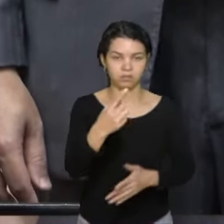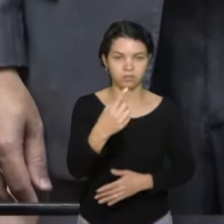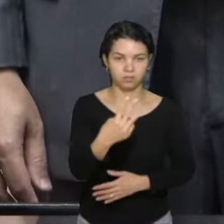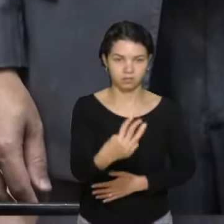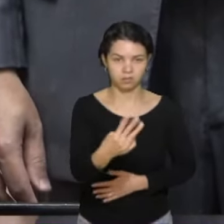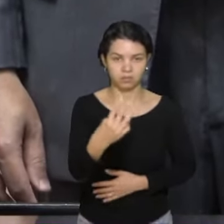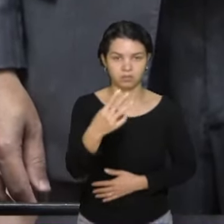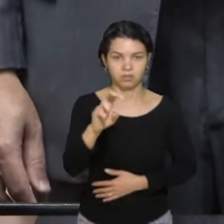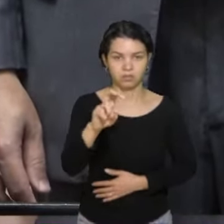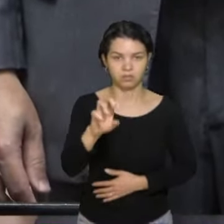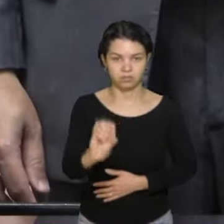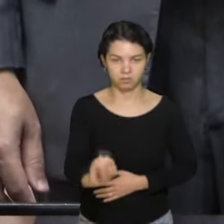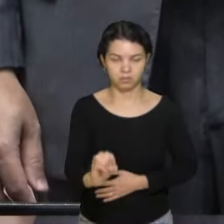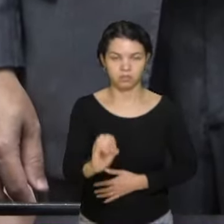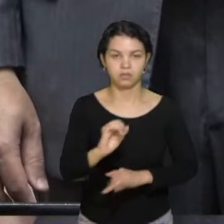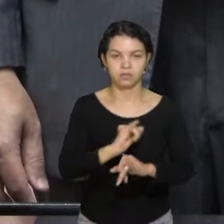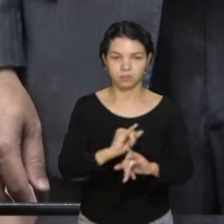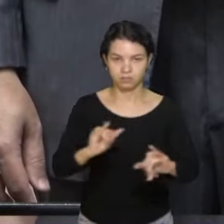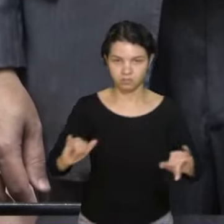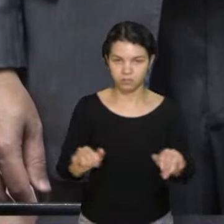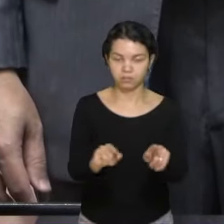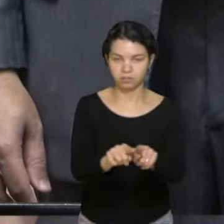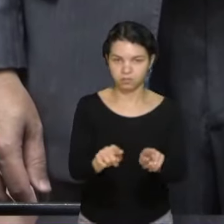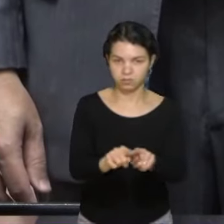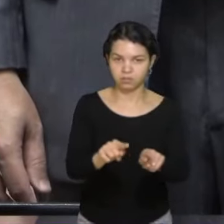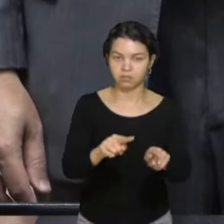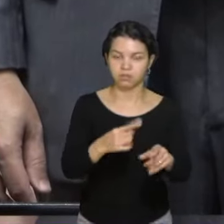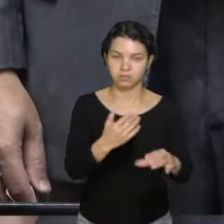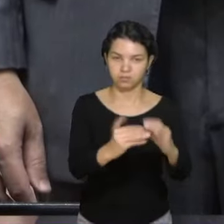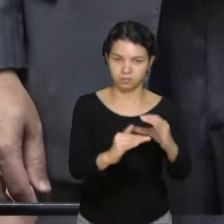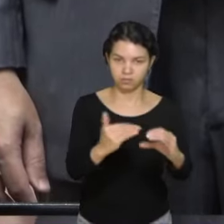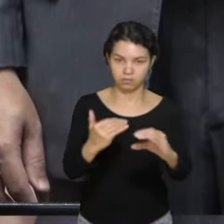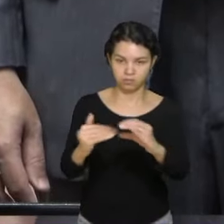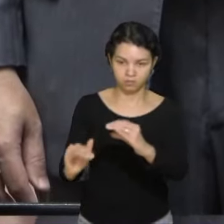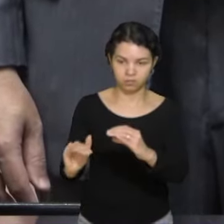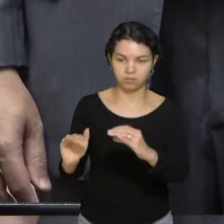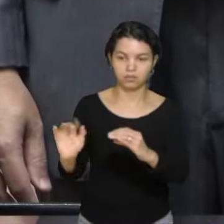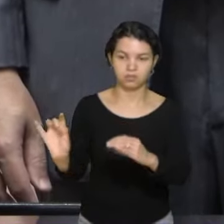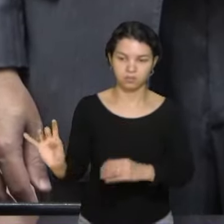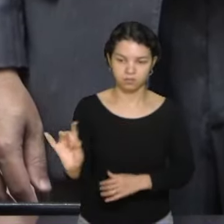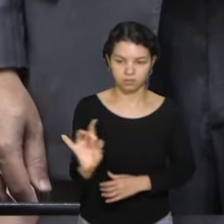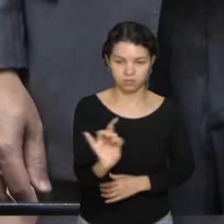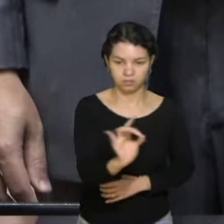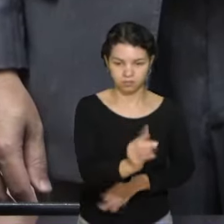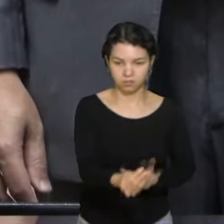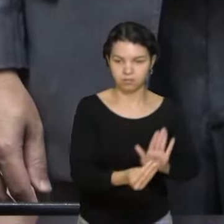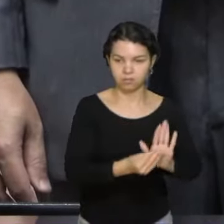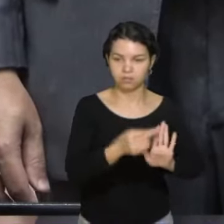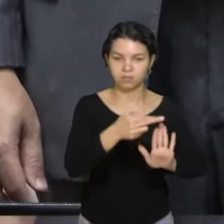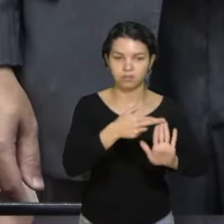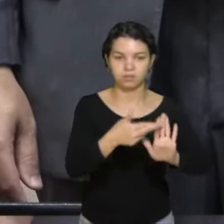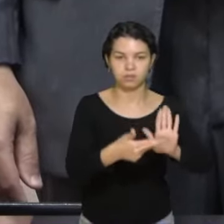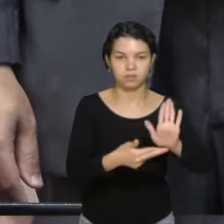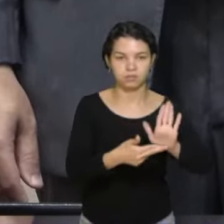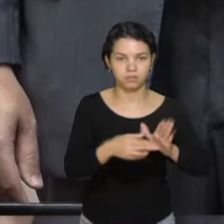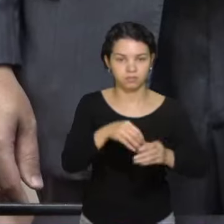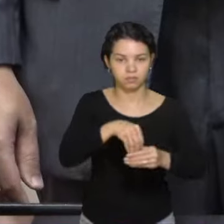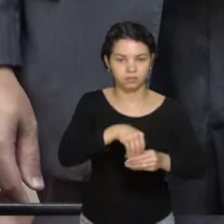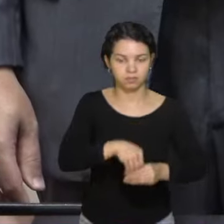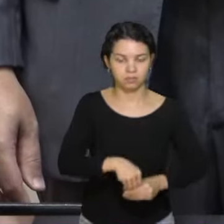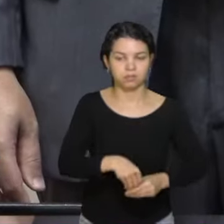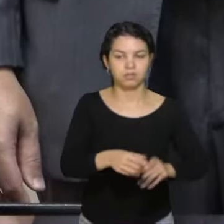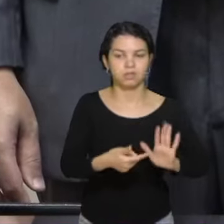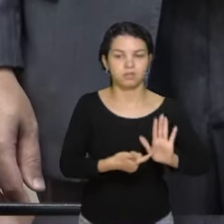Esta presidência comunica que encaminhará aos destinatários, conforme determina o regimento interno,